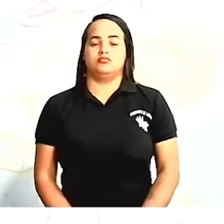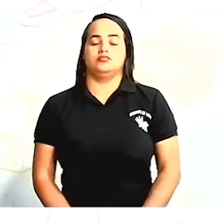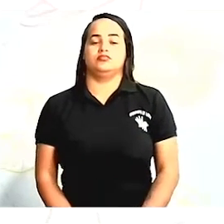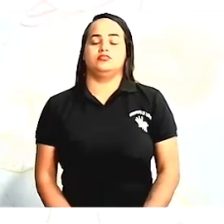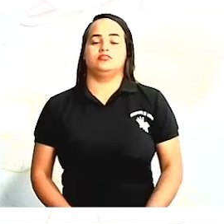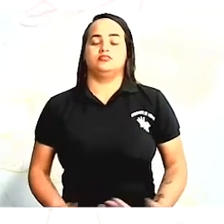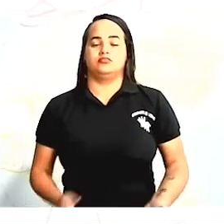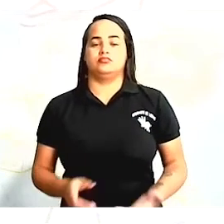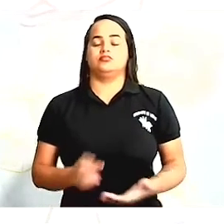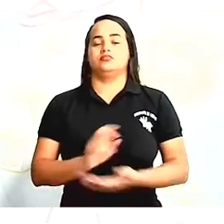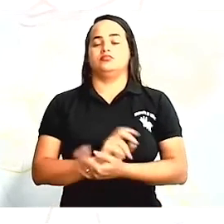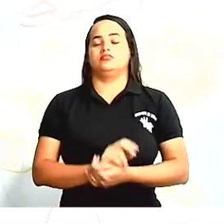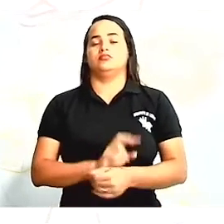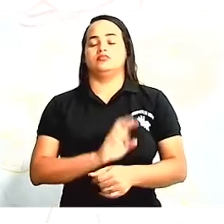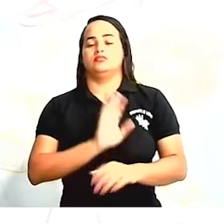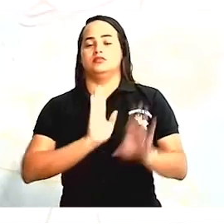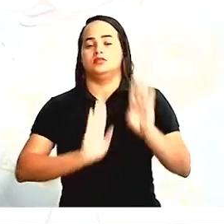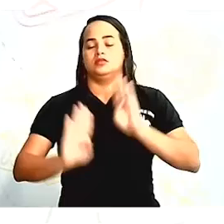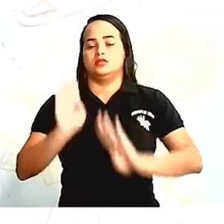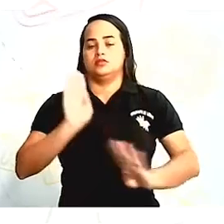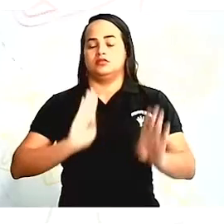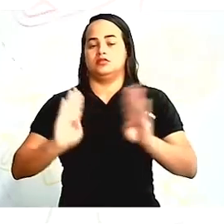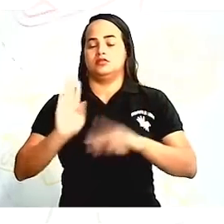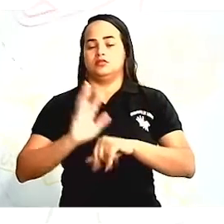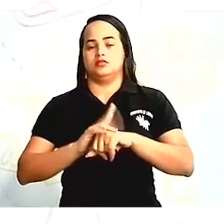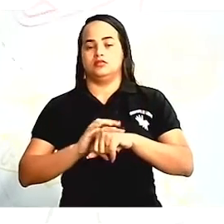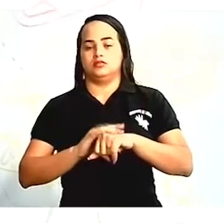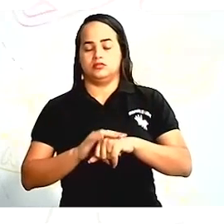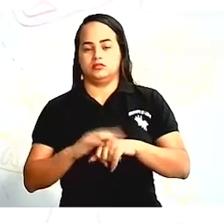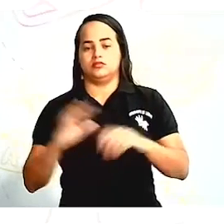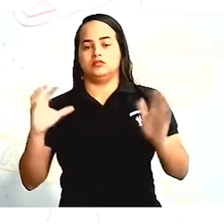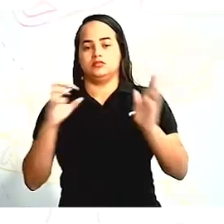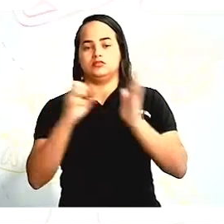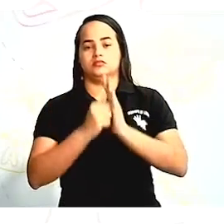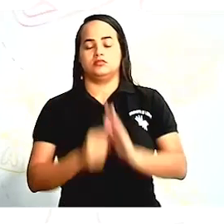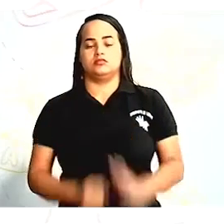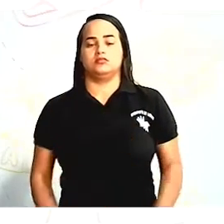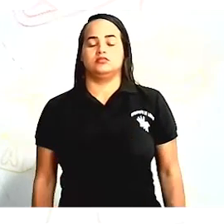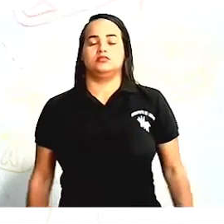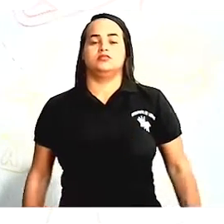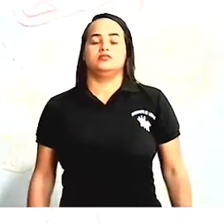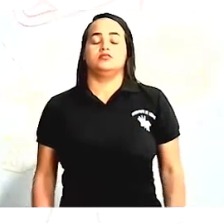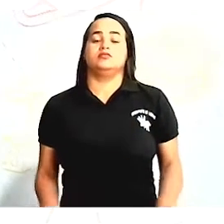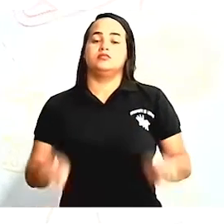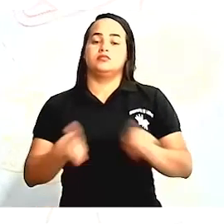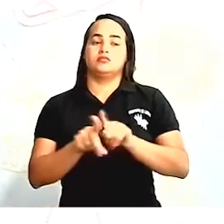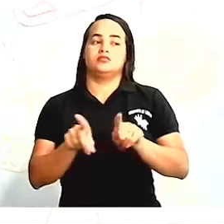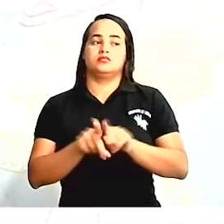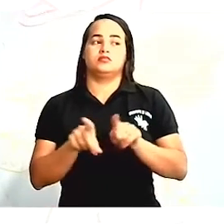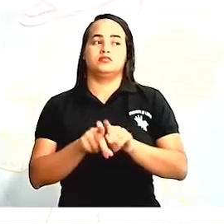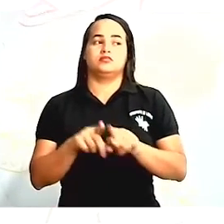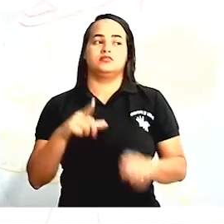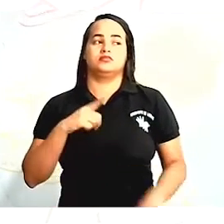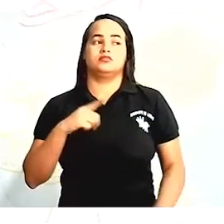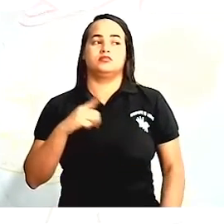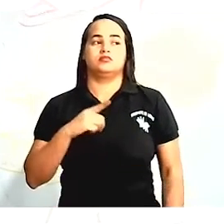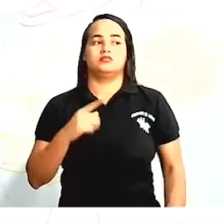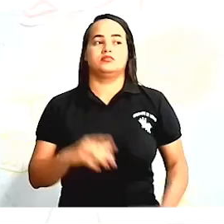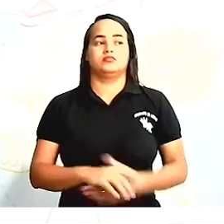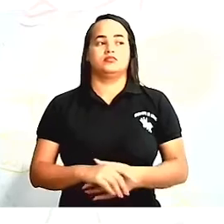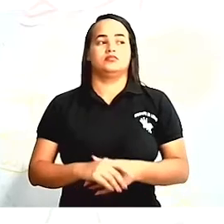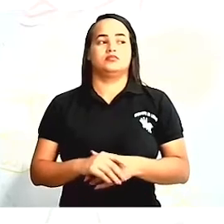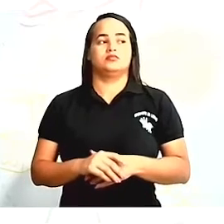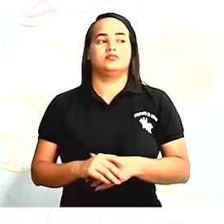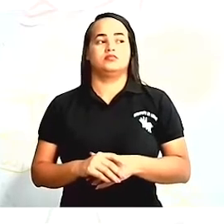tratamento através da droga de inibidores da transcriptase reversa. Também tem a droga inibidora